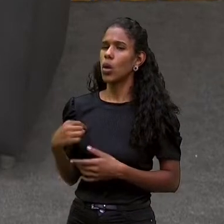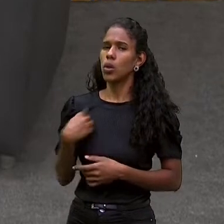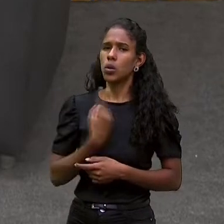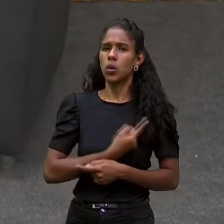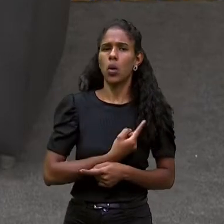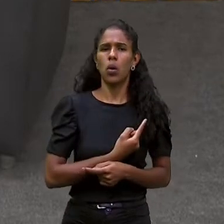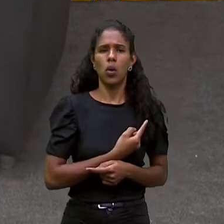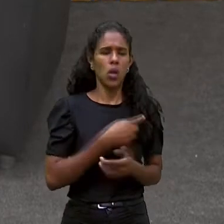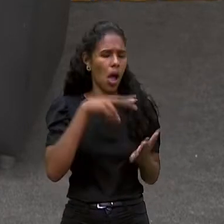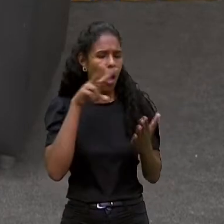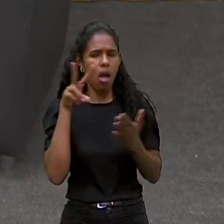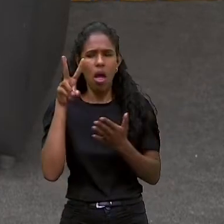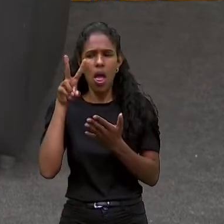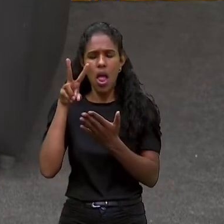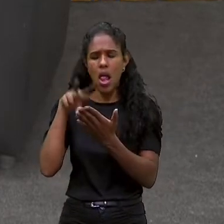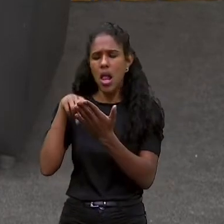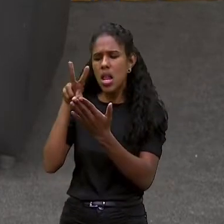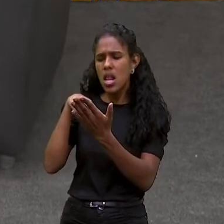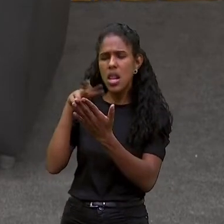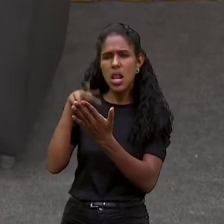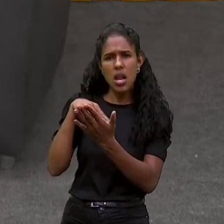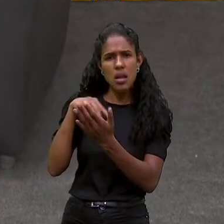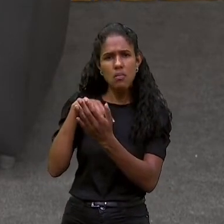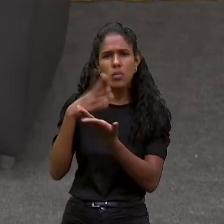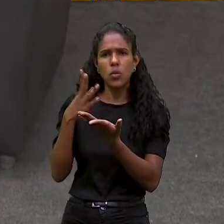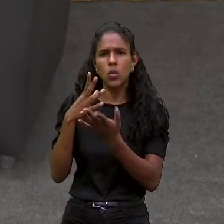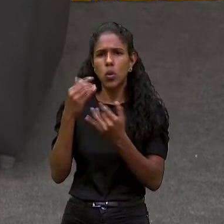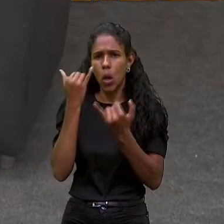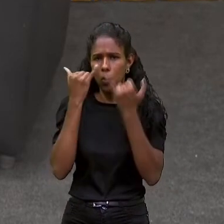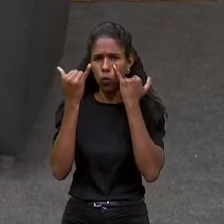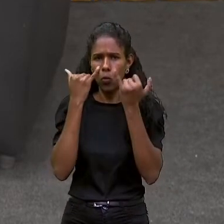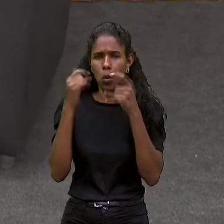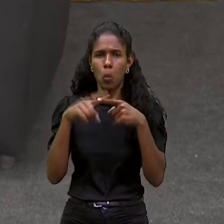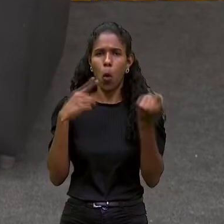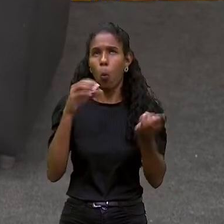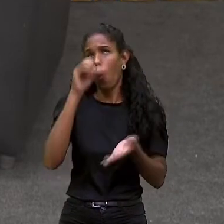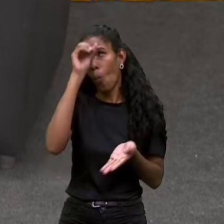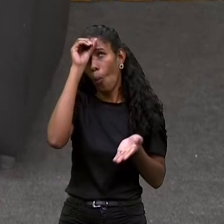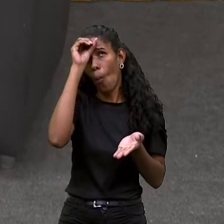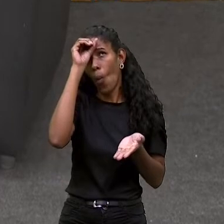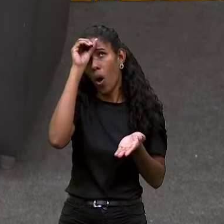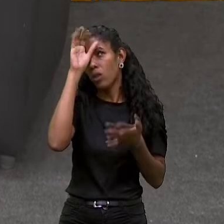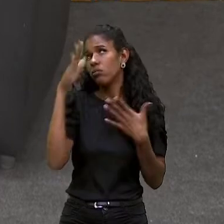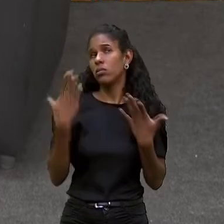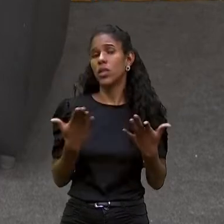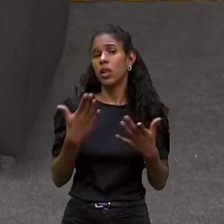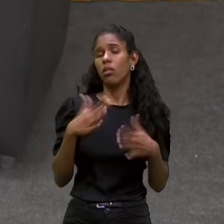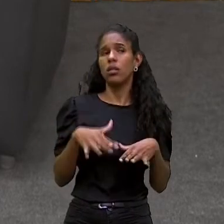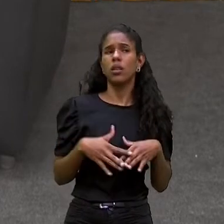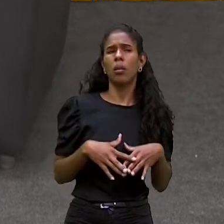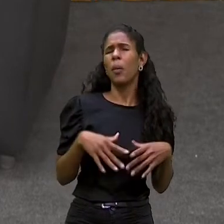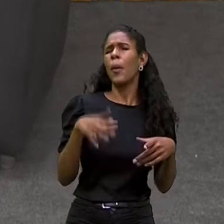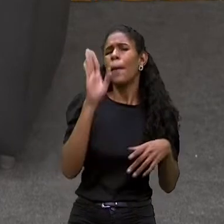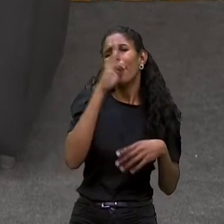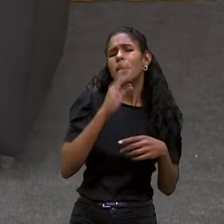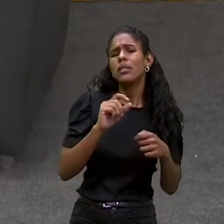soja. Então, o Brasil vai fazer o quê com aquela soja que ele